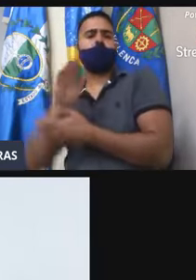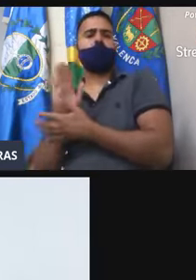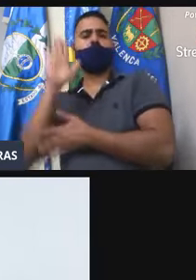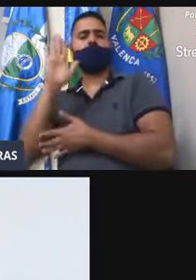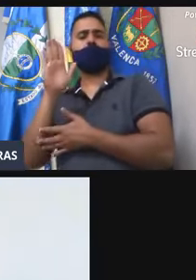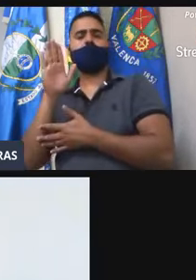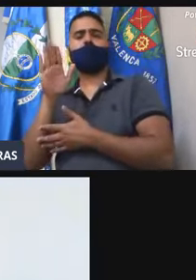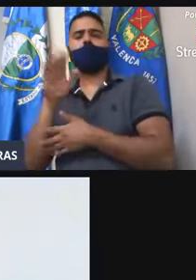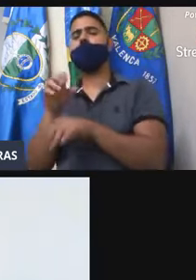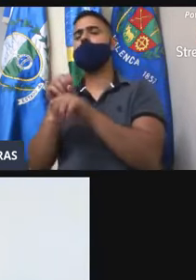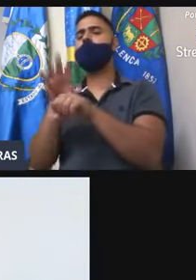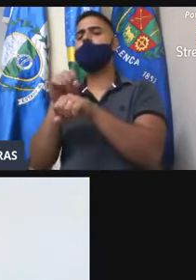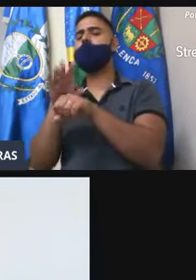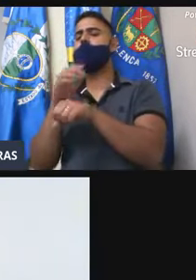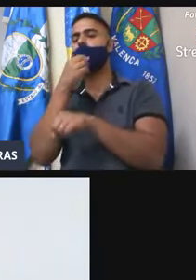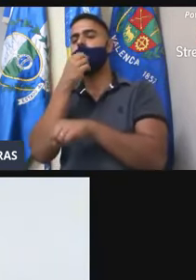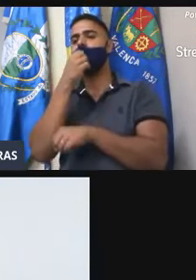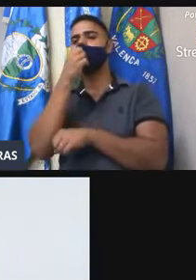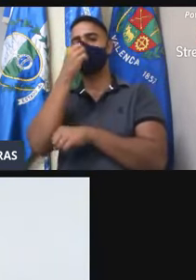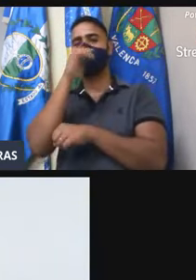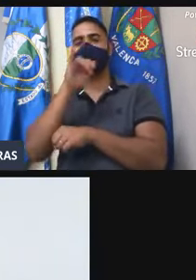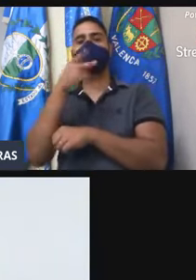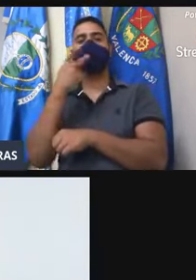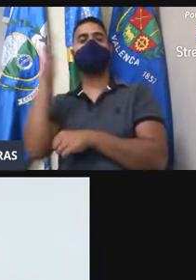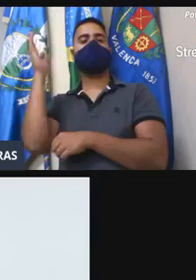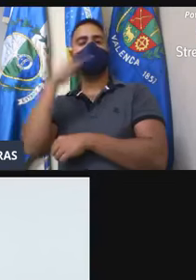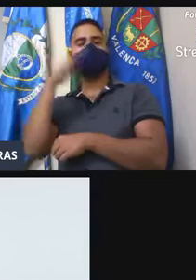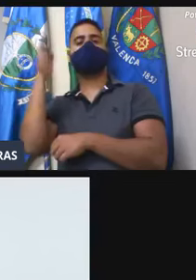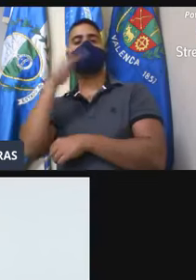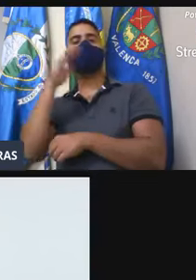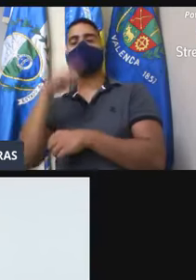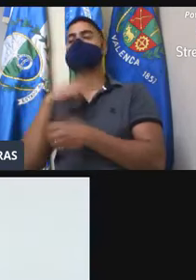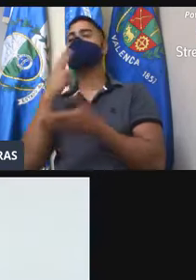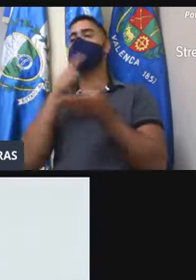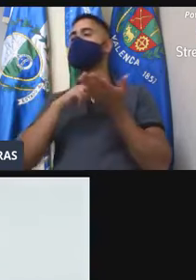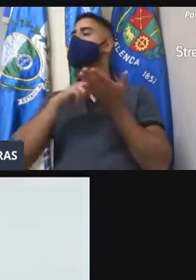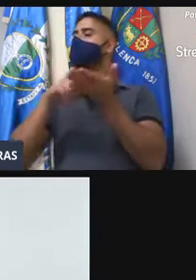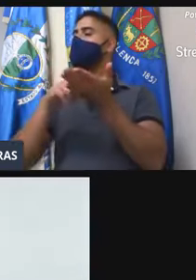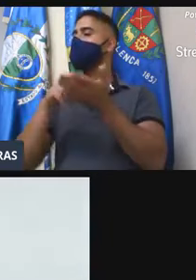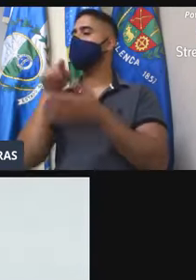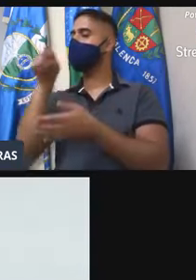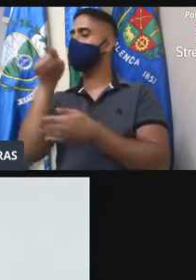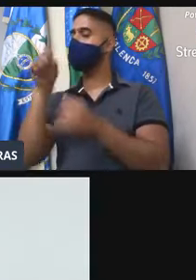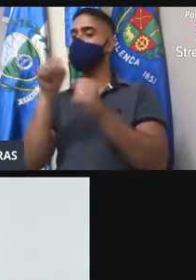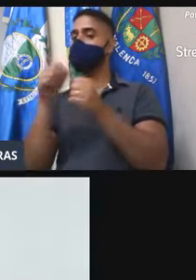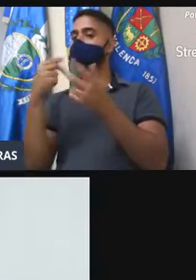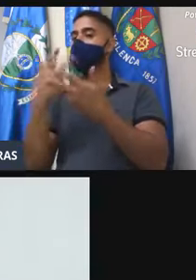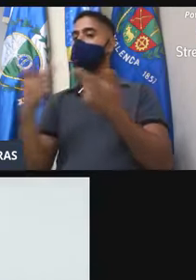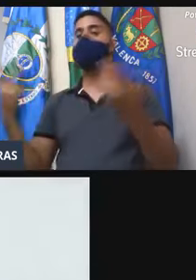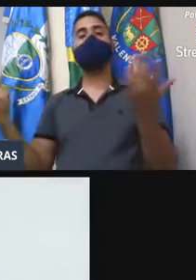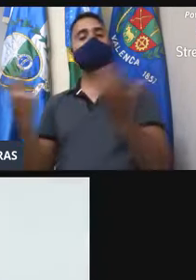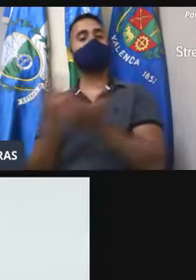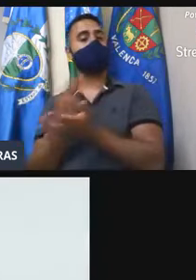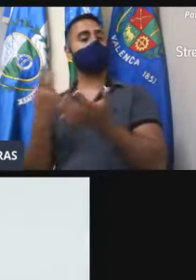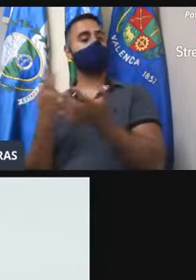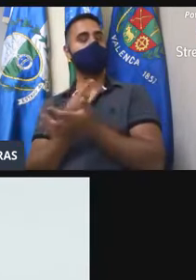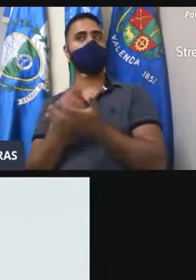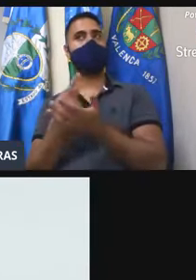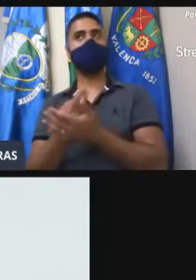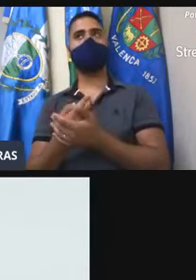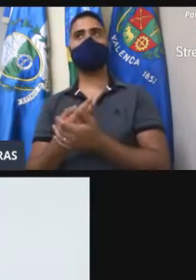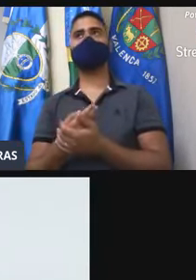essa dica que, olha, se você estiver falando só mal, vai chegar uma cartinha do Papai Noel lá. Você está fazendo uma propaganda